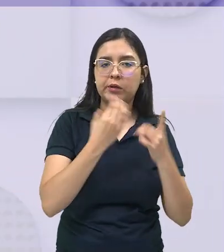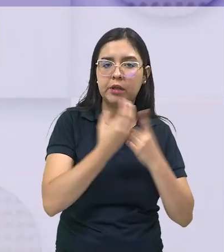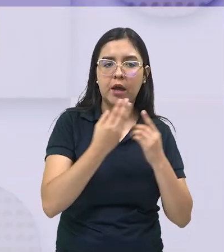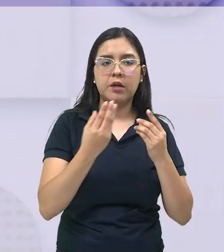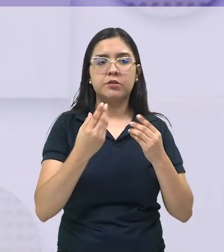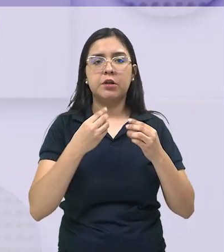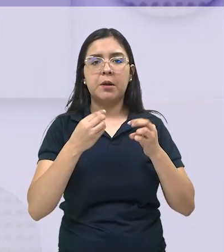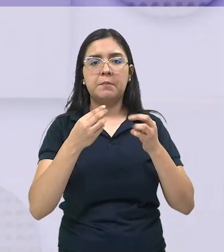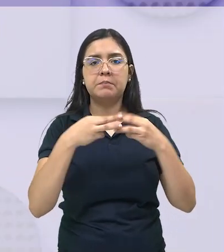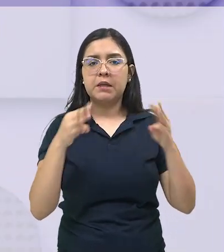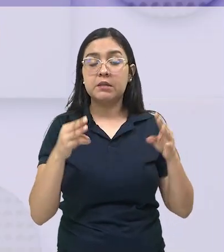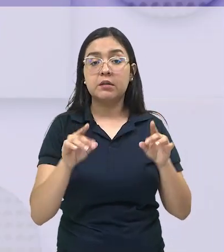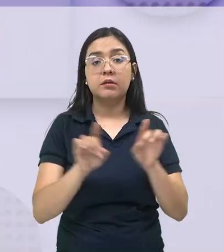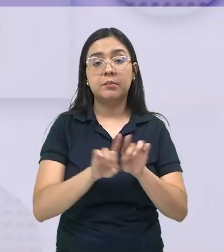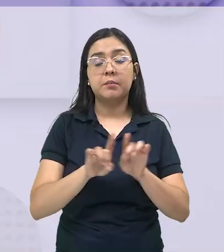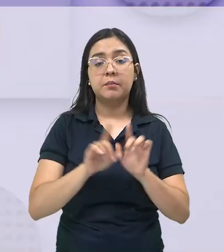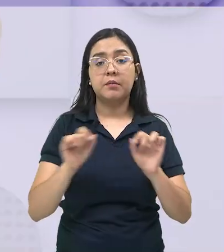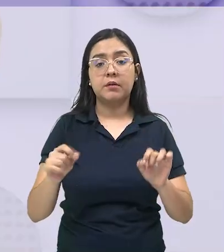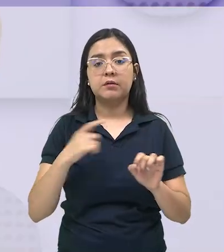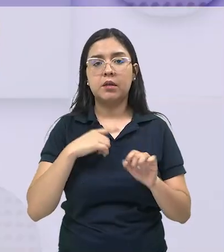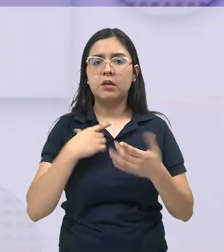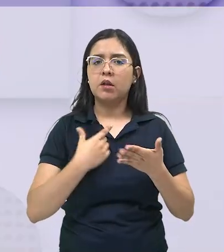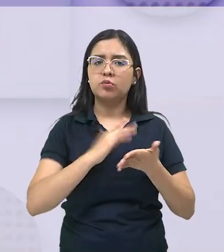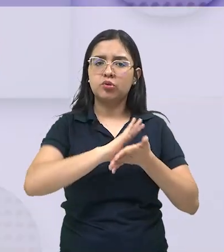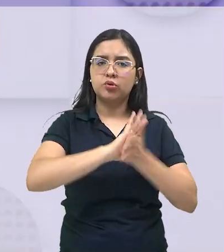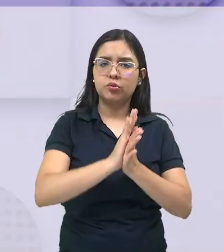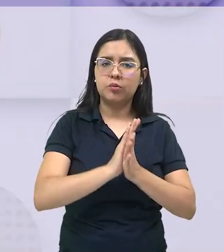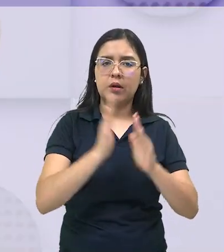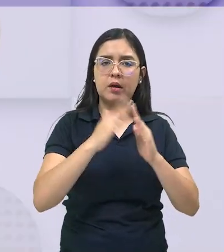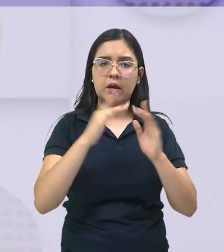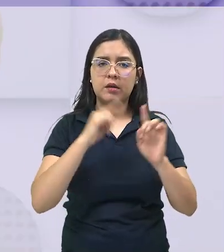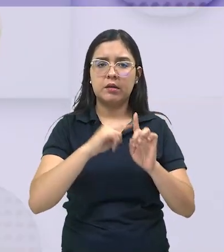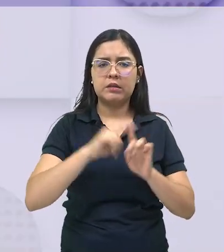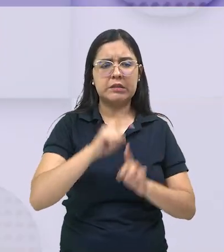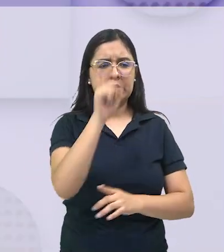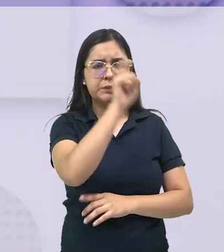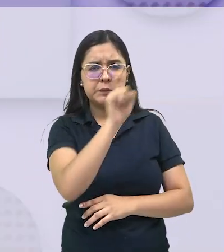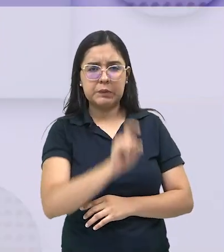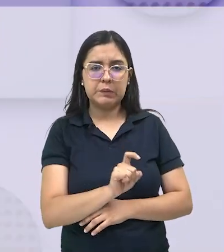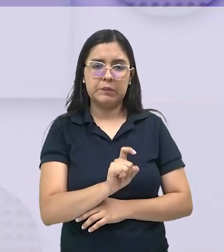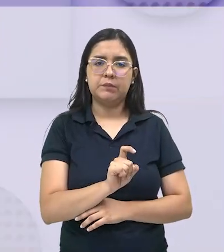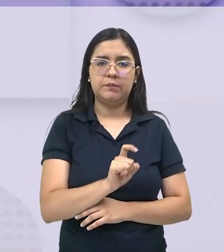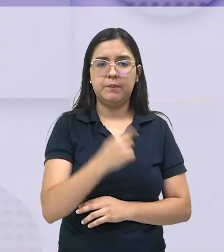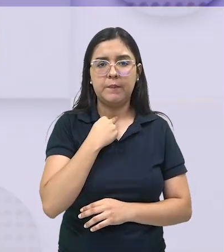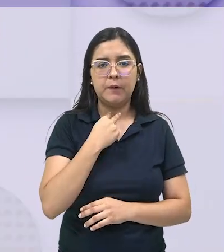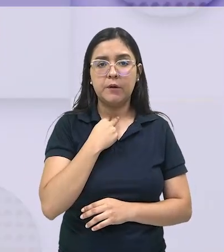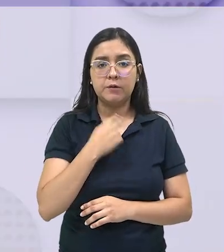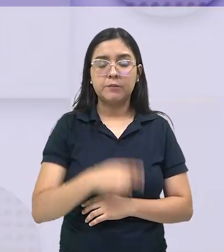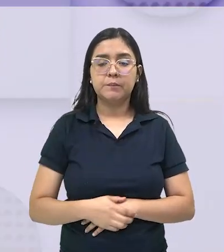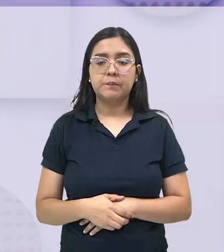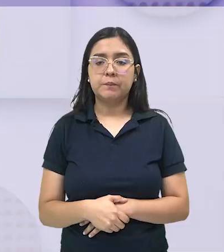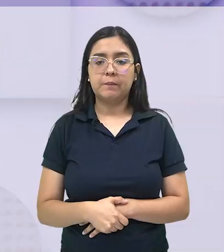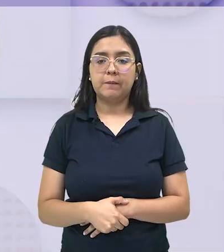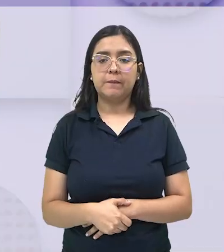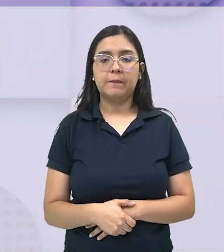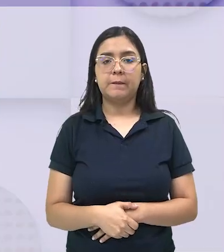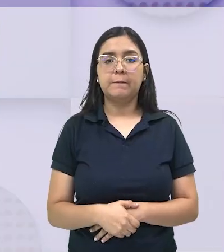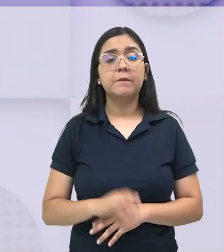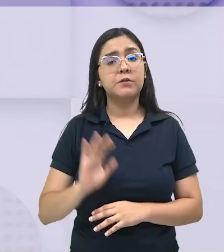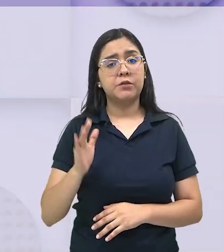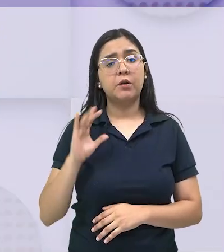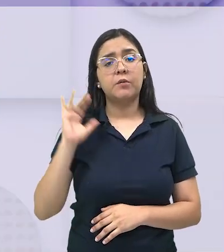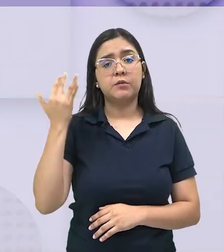comunidade religiosa, não quebrar a igreja dos outros, pichar ou coisa assim parecida, né? Que